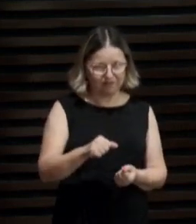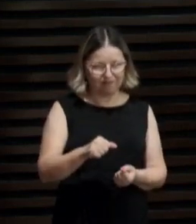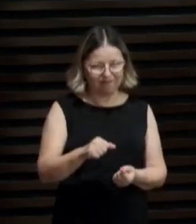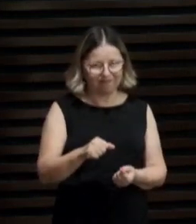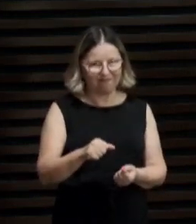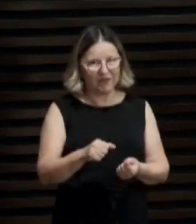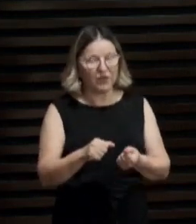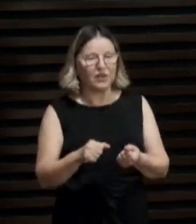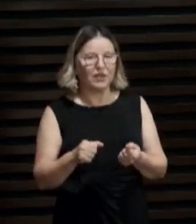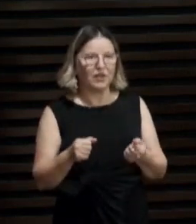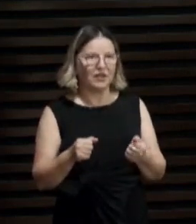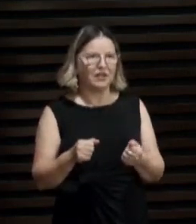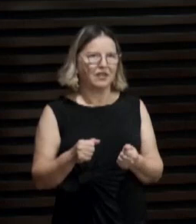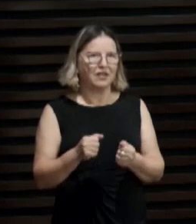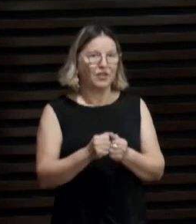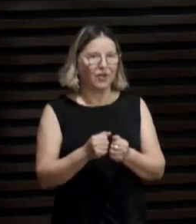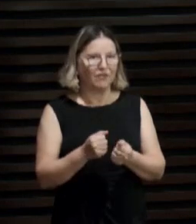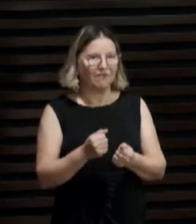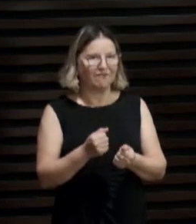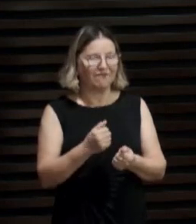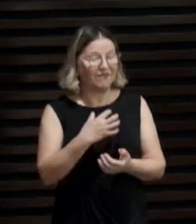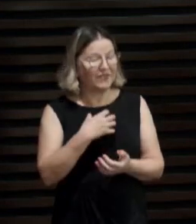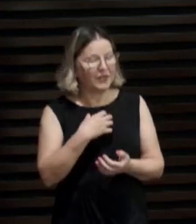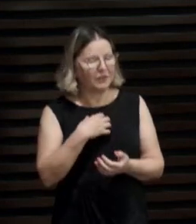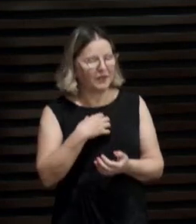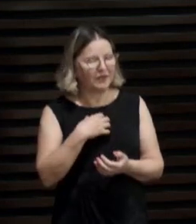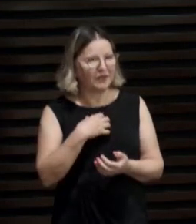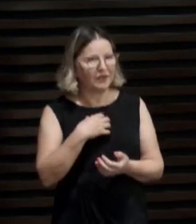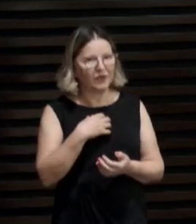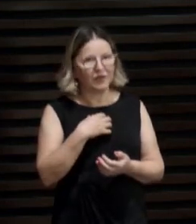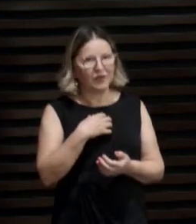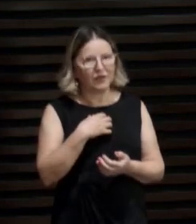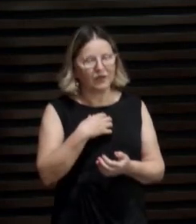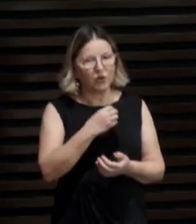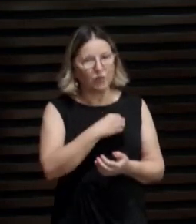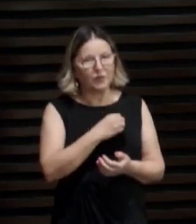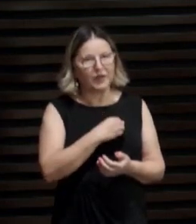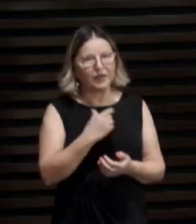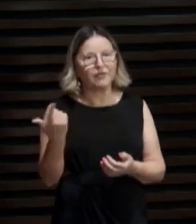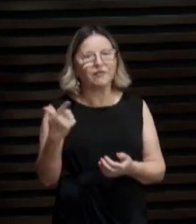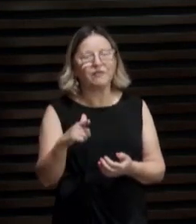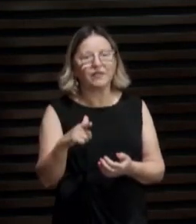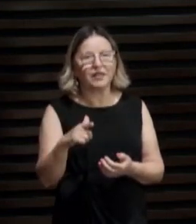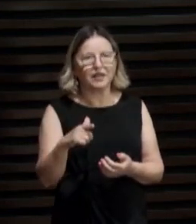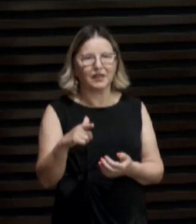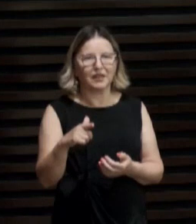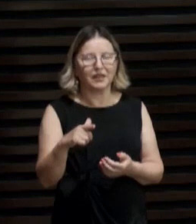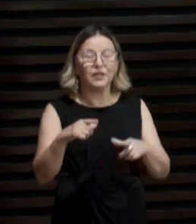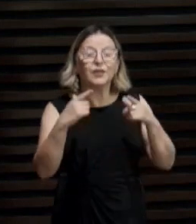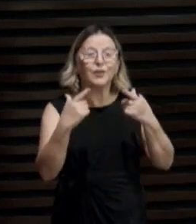onde o pecado vem? Ele vai atacar-nos aonde? Ele ataca-nos por nossos sentidos, visão,